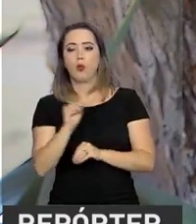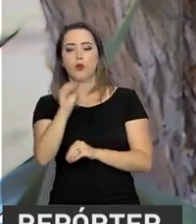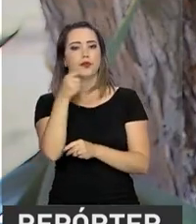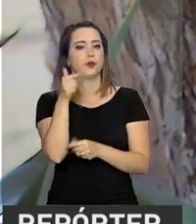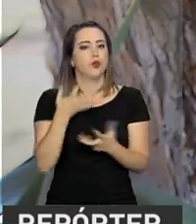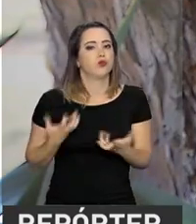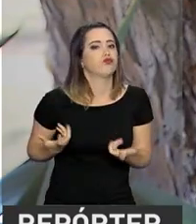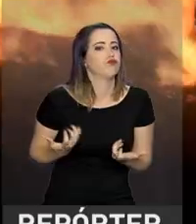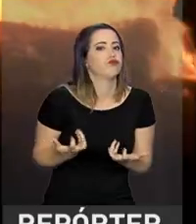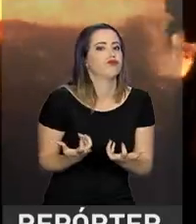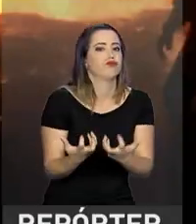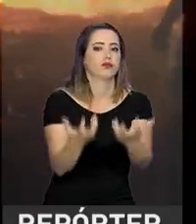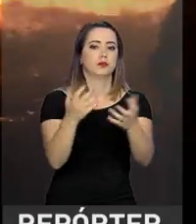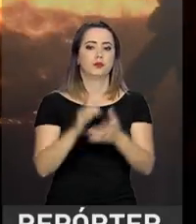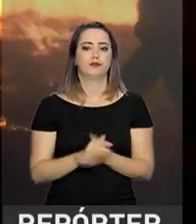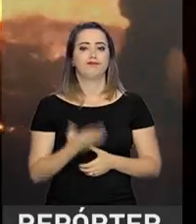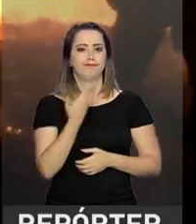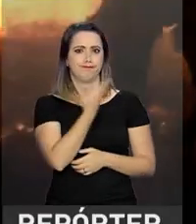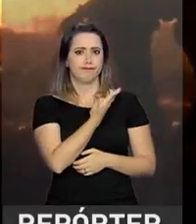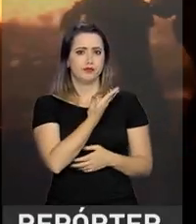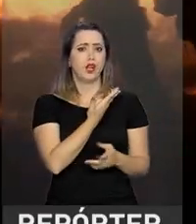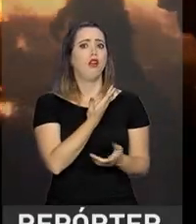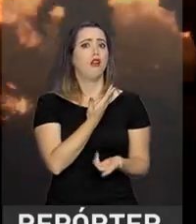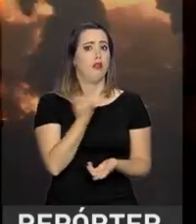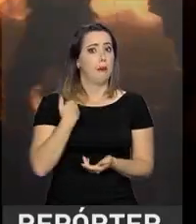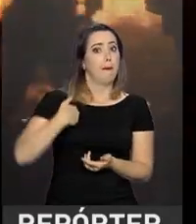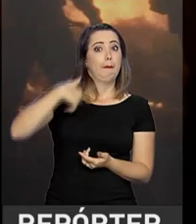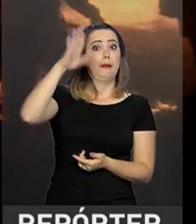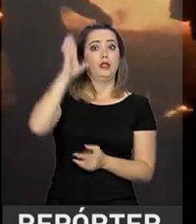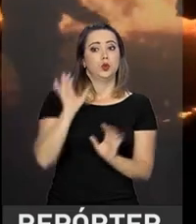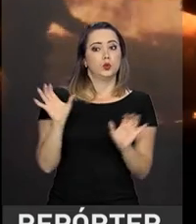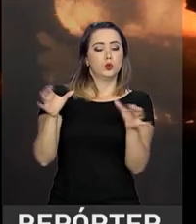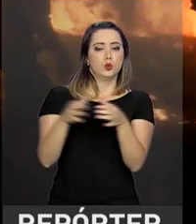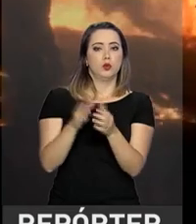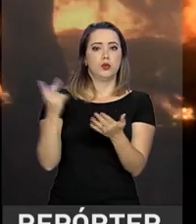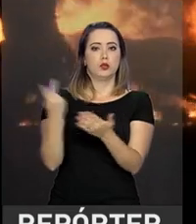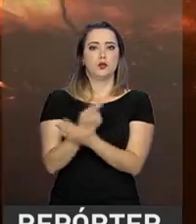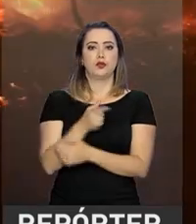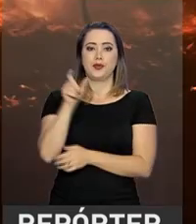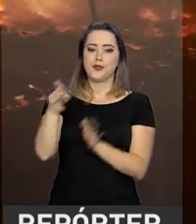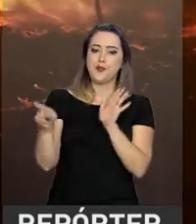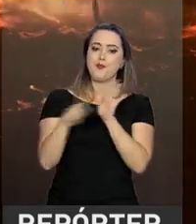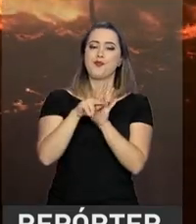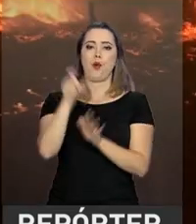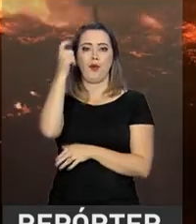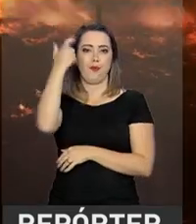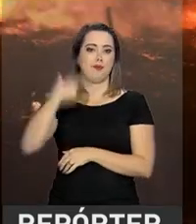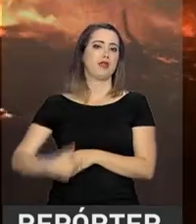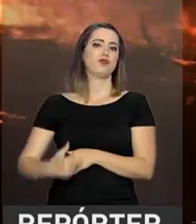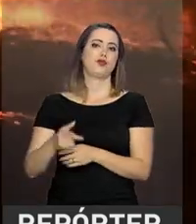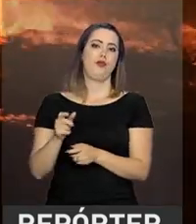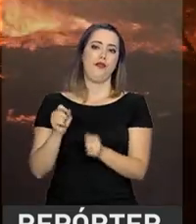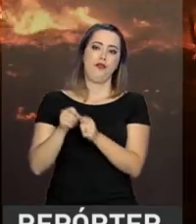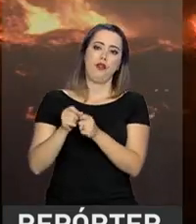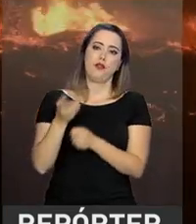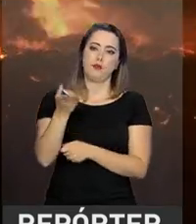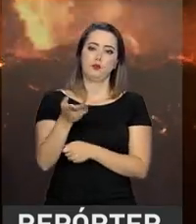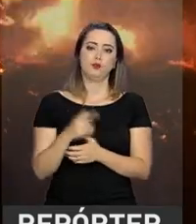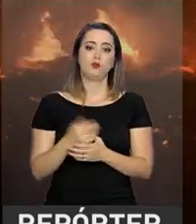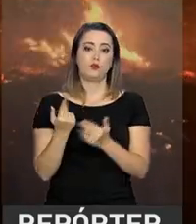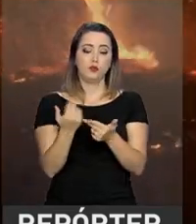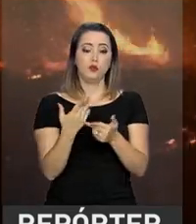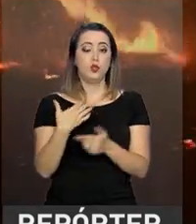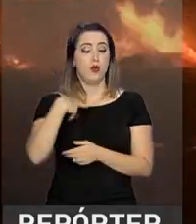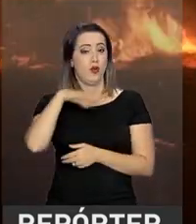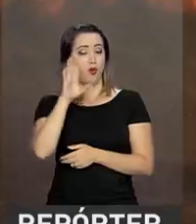não causar queimadas. A maior parte dos incêndios ambientais é causada pela ação humana. O fogo que tomou conta do Parque Nacional da